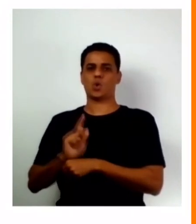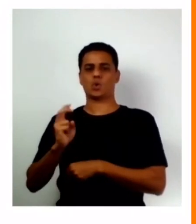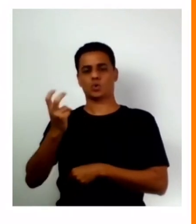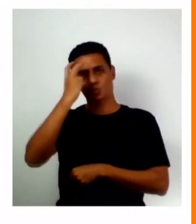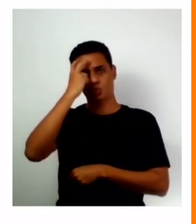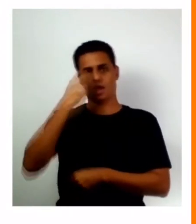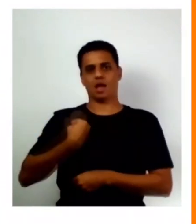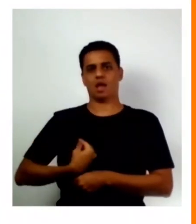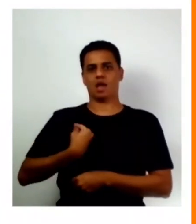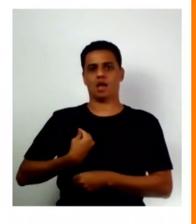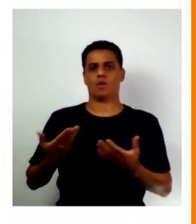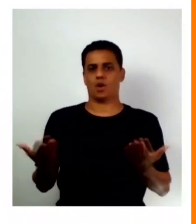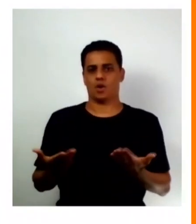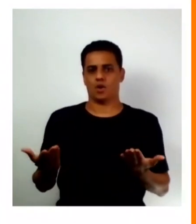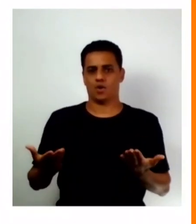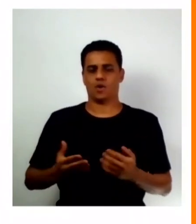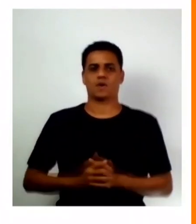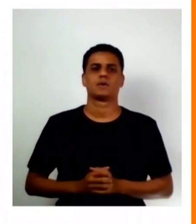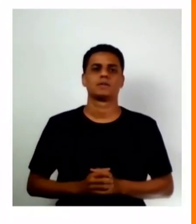Bem,